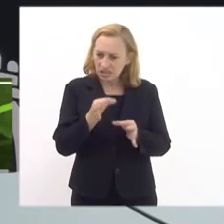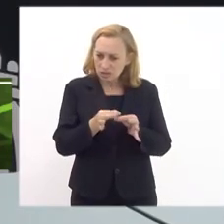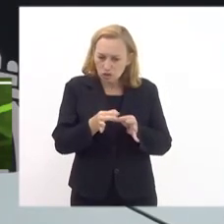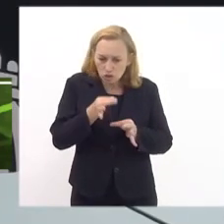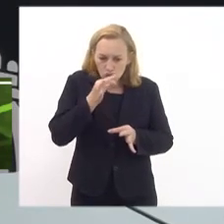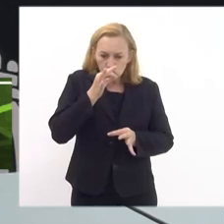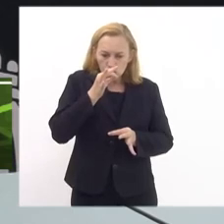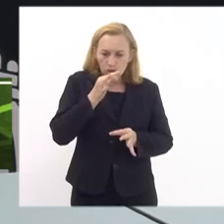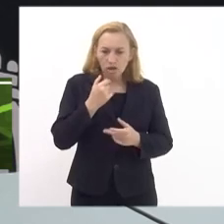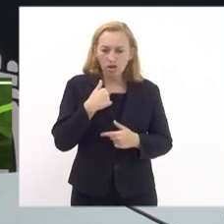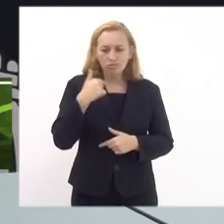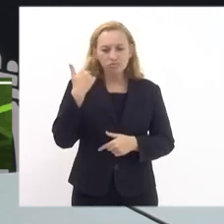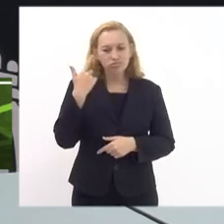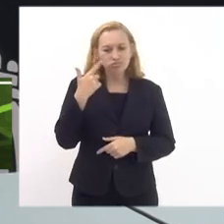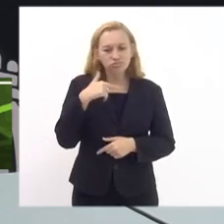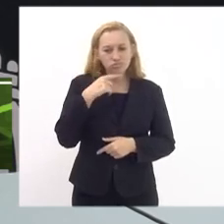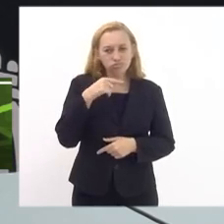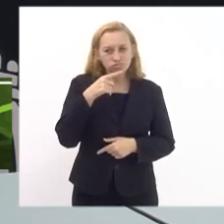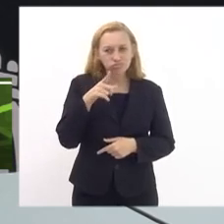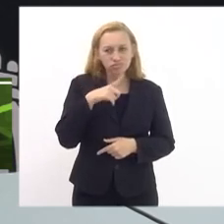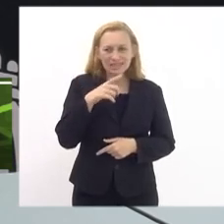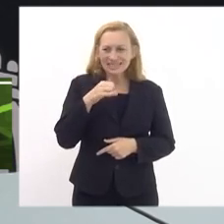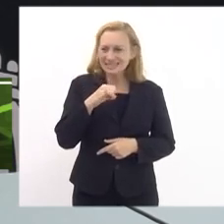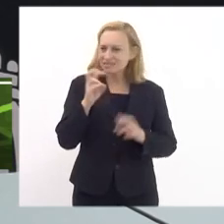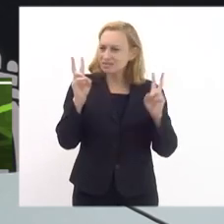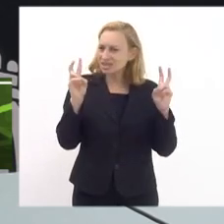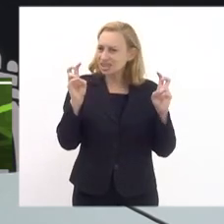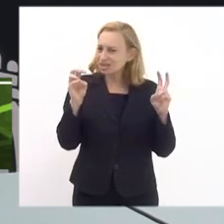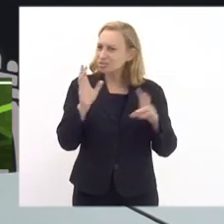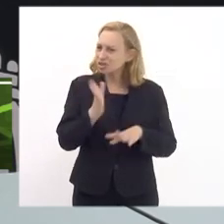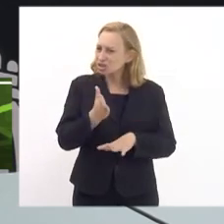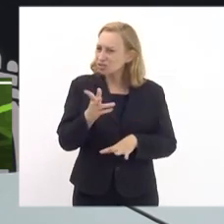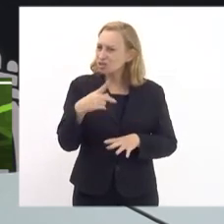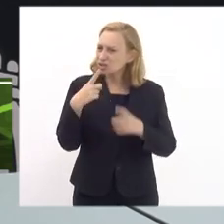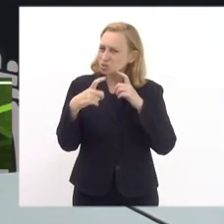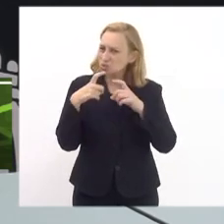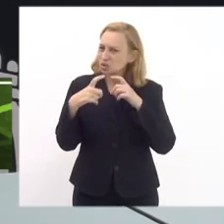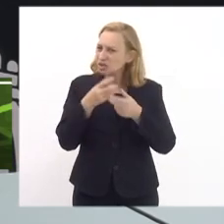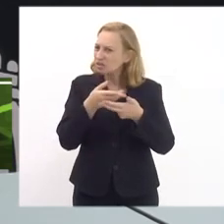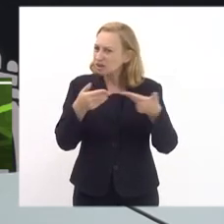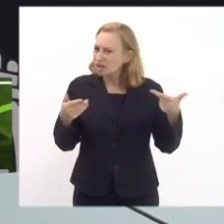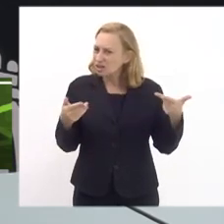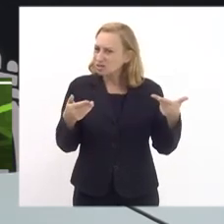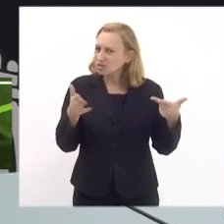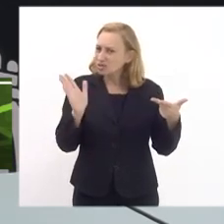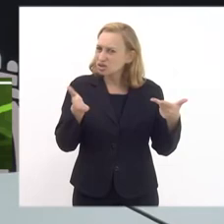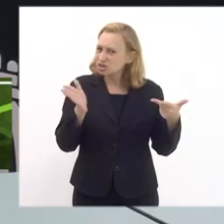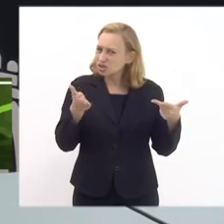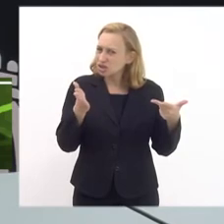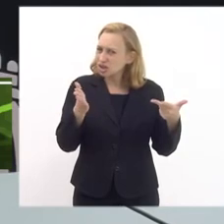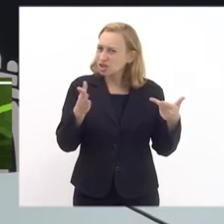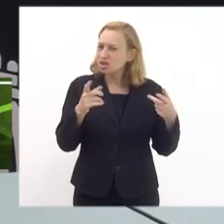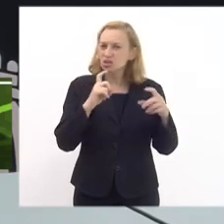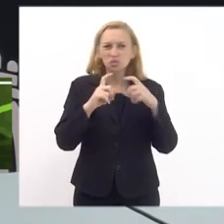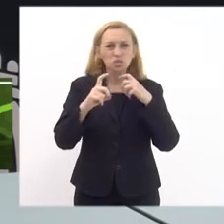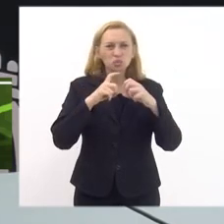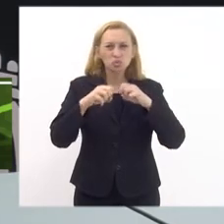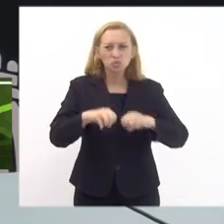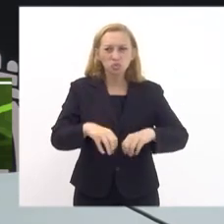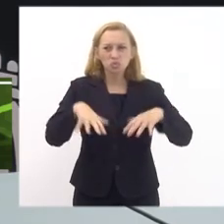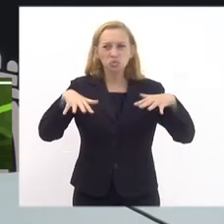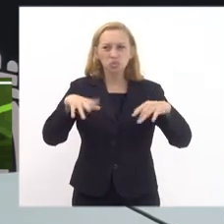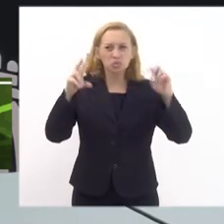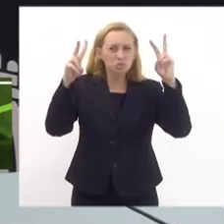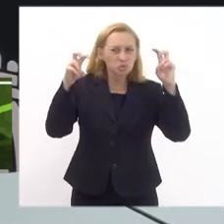Eu tenho minhas dúvidas se esse tema já não foi tratado, porque já tanta coisa passou no plenário sobre essa